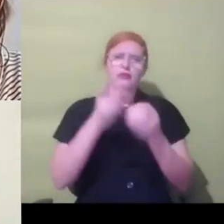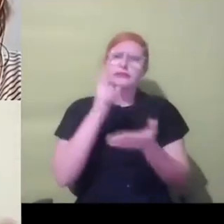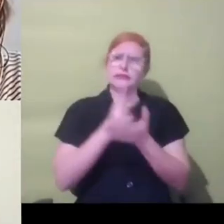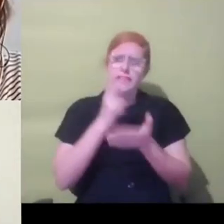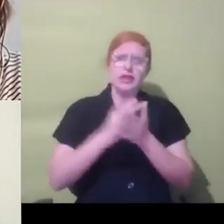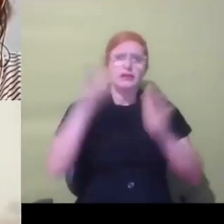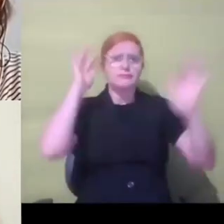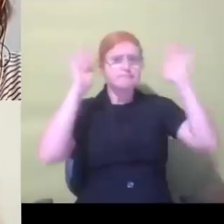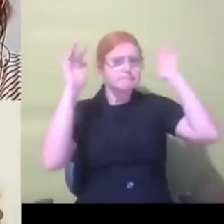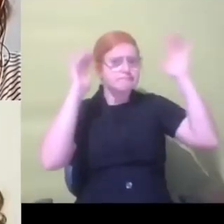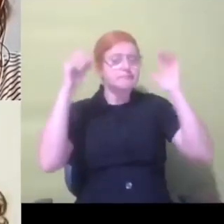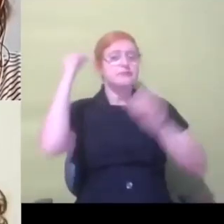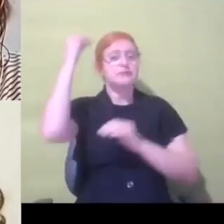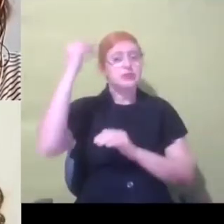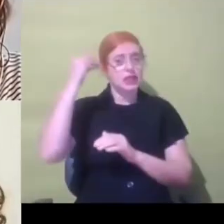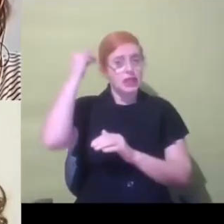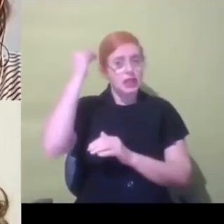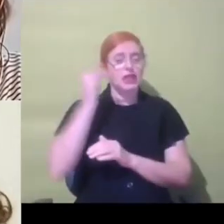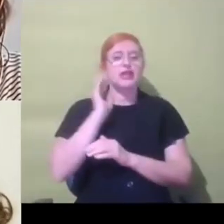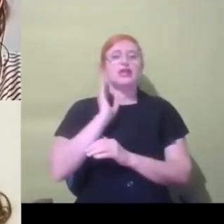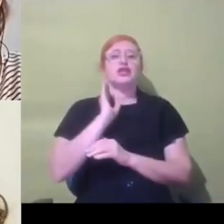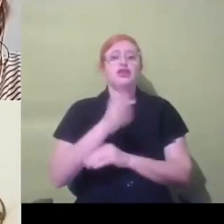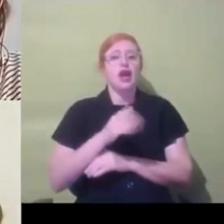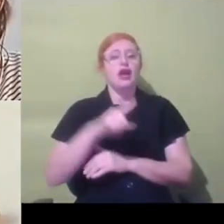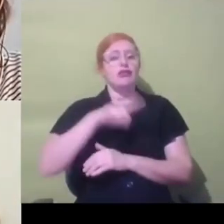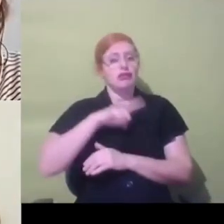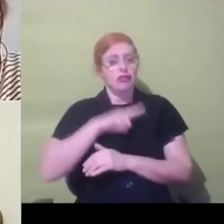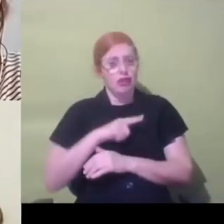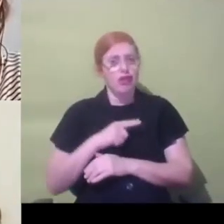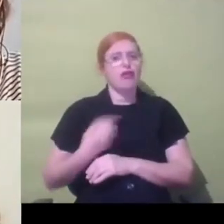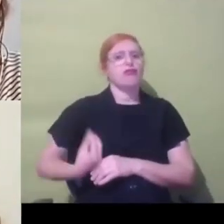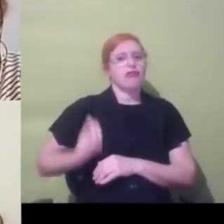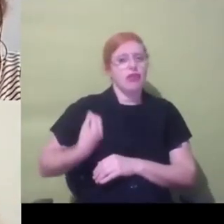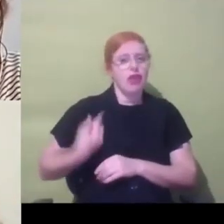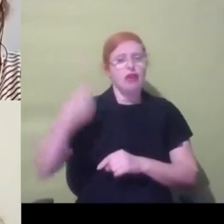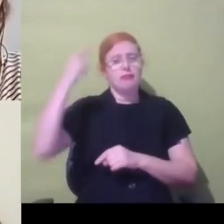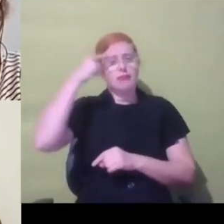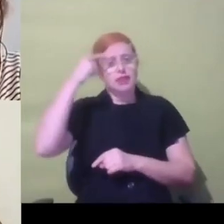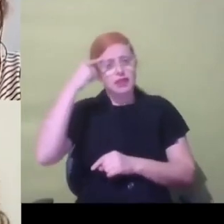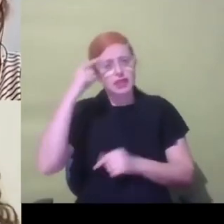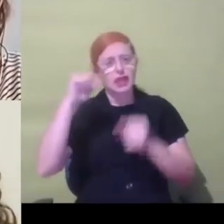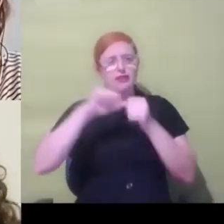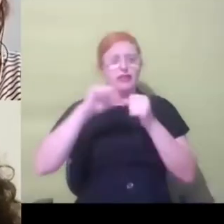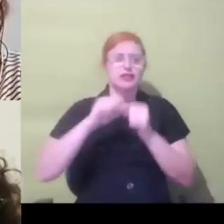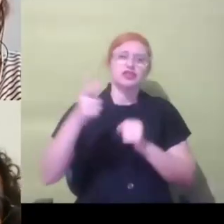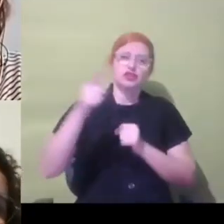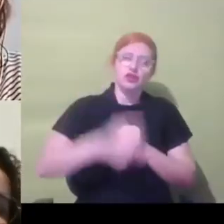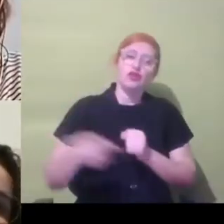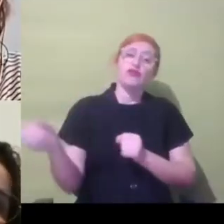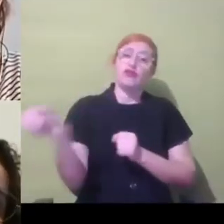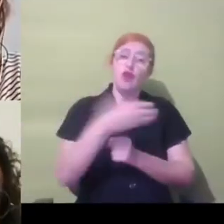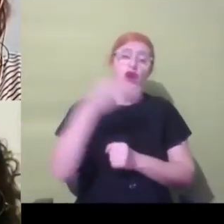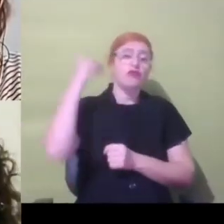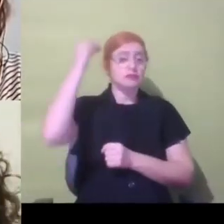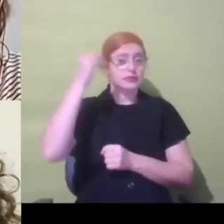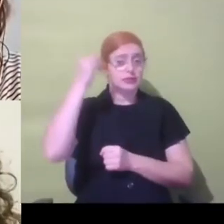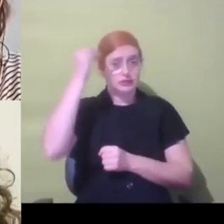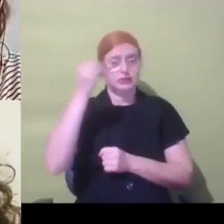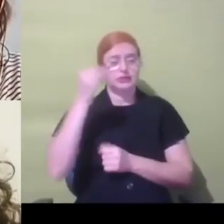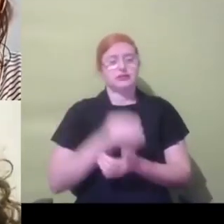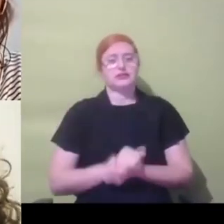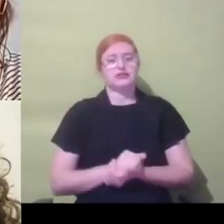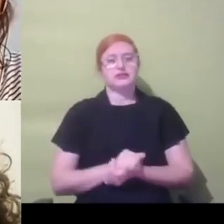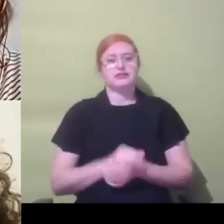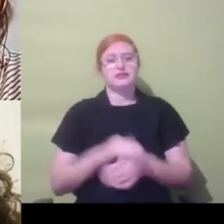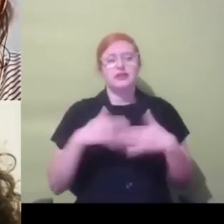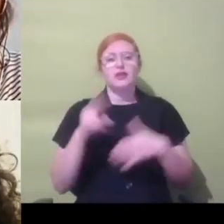as experiências que a gente teve, para pensar e reelaborar novas experiências, né? Então,